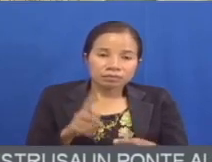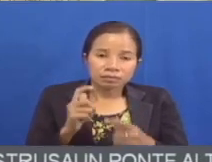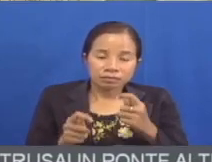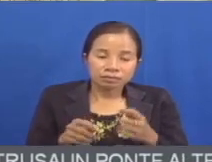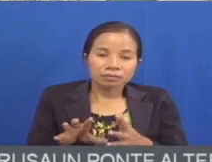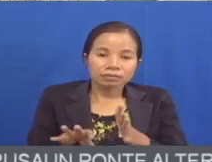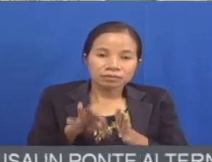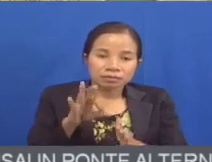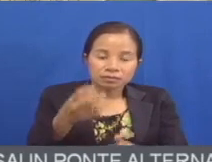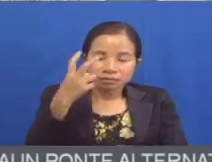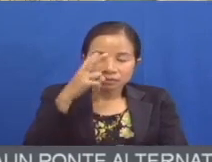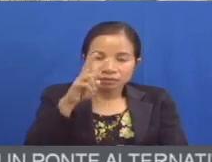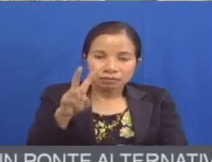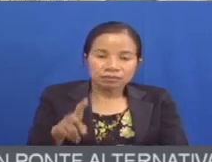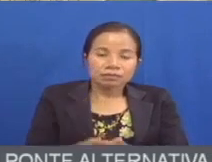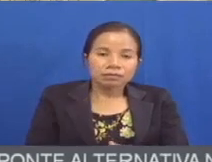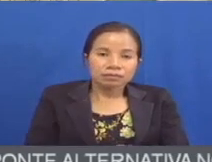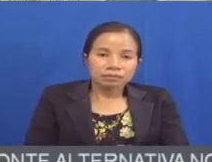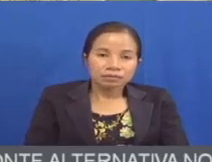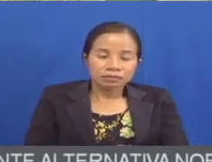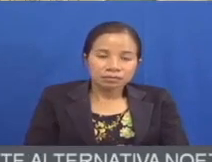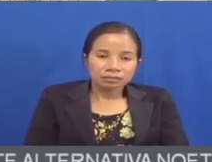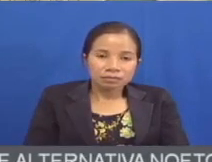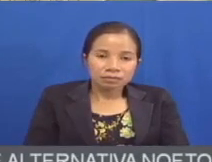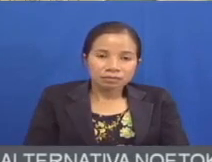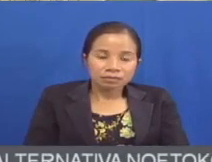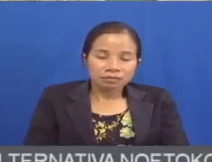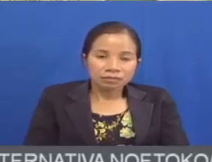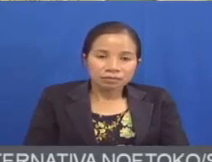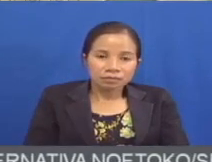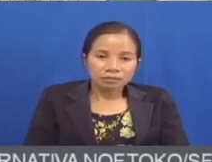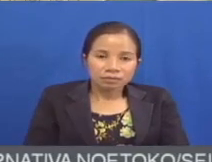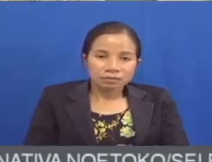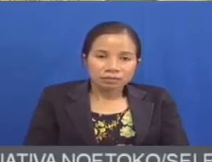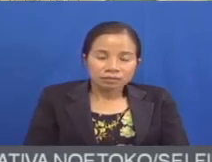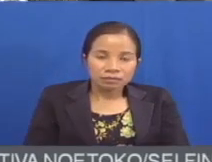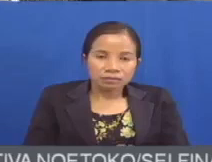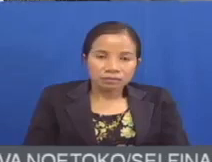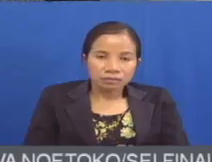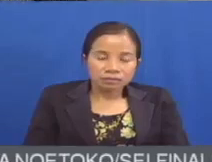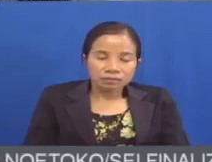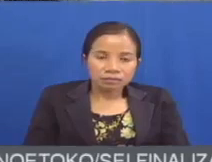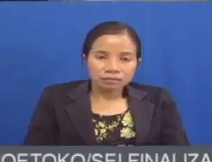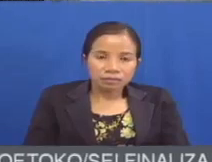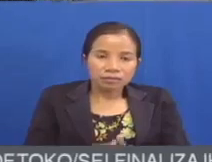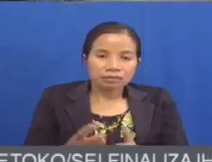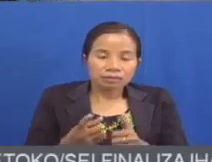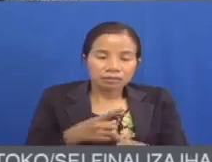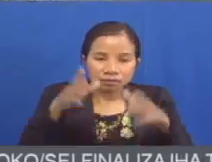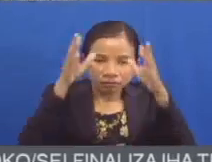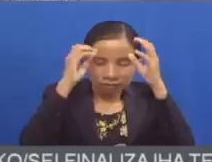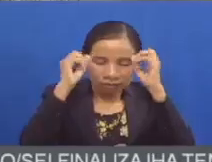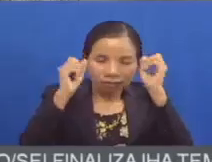linha maka kareba ya homicídio simples ida nomas primeiro interrogatório ba caso Ellen Loy tendada. Antes de